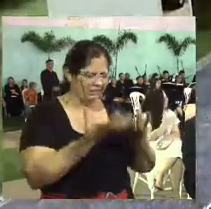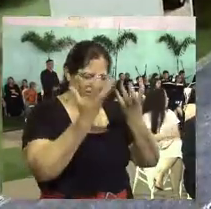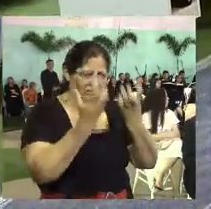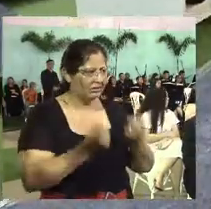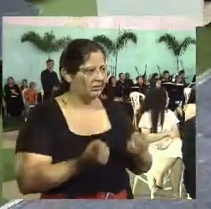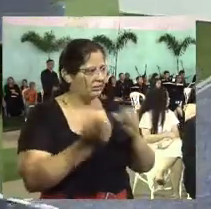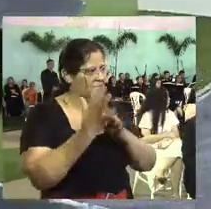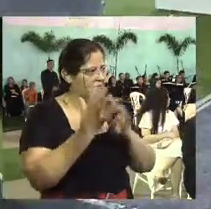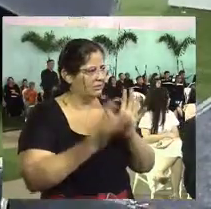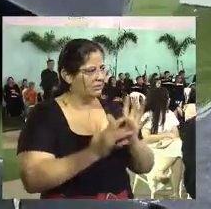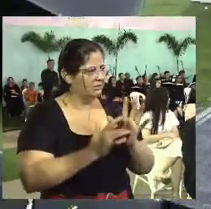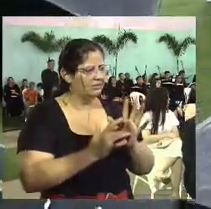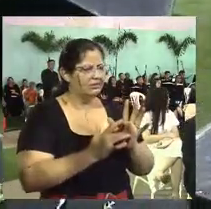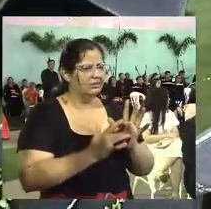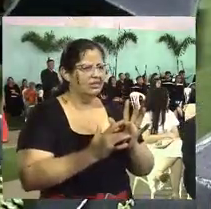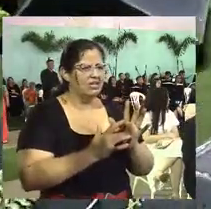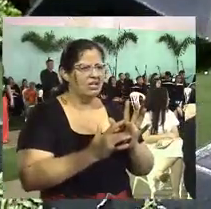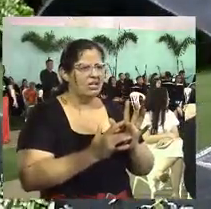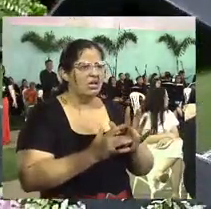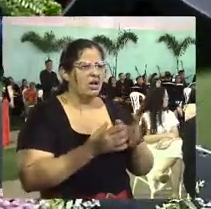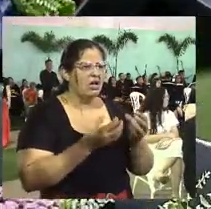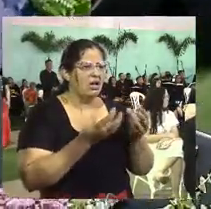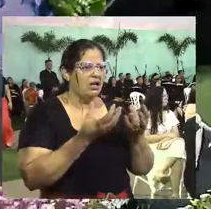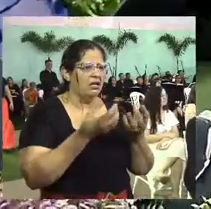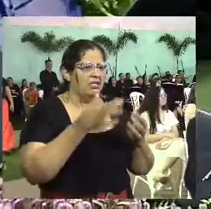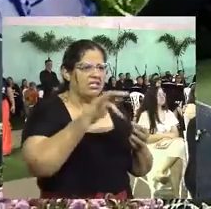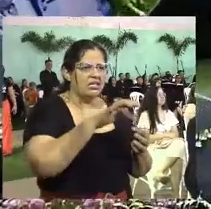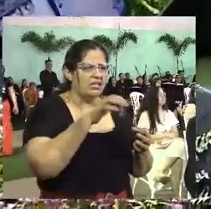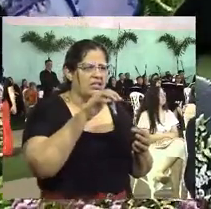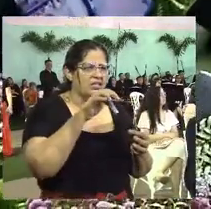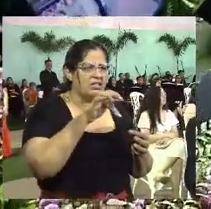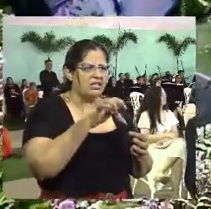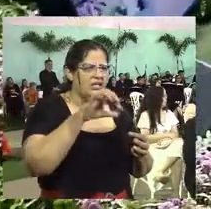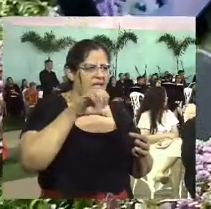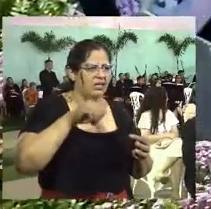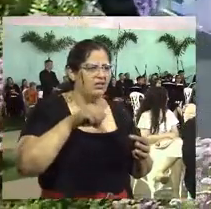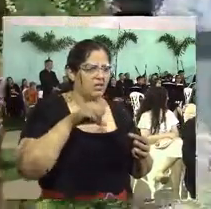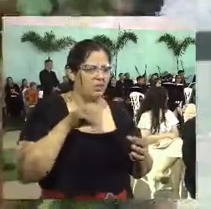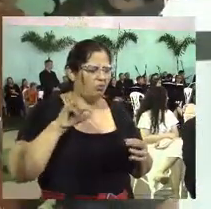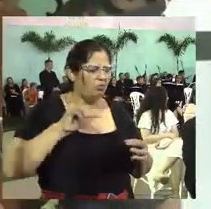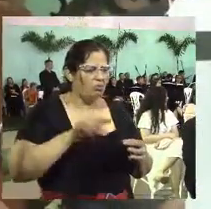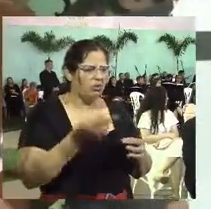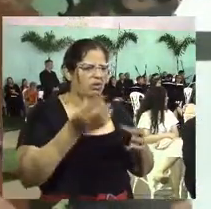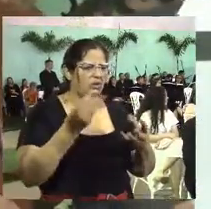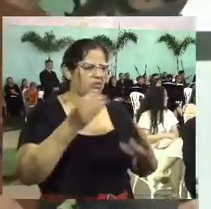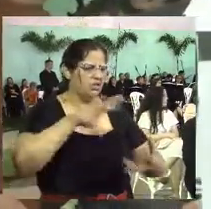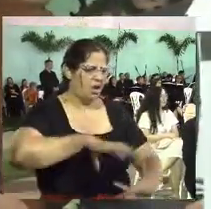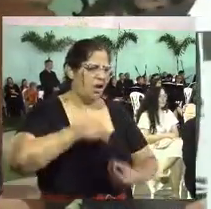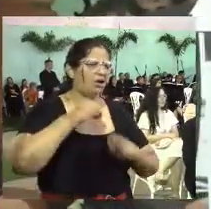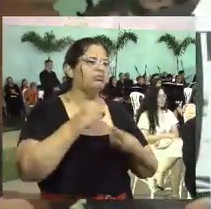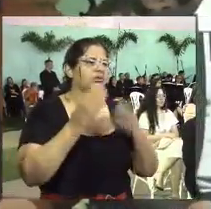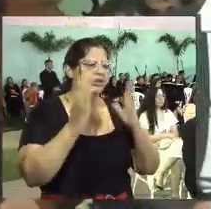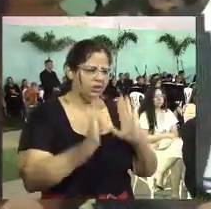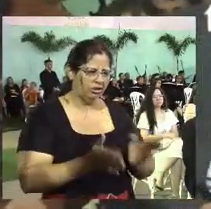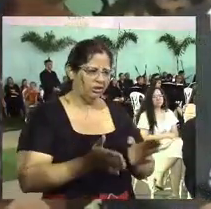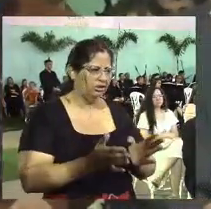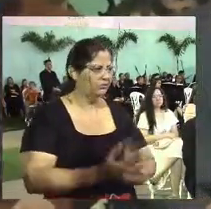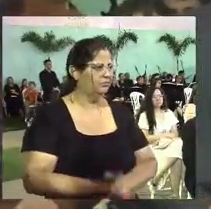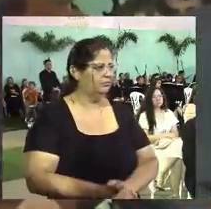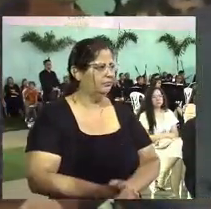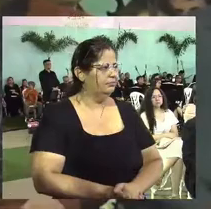dia ganhou 79 milhões de alma já foi já tá enterrado deliós e já